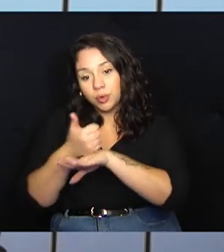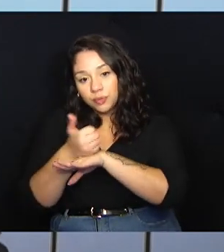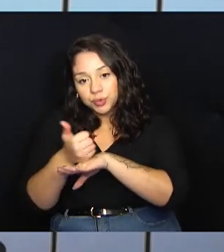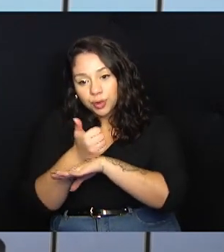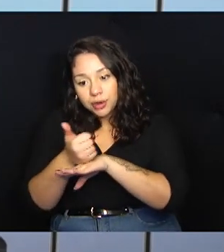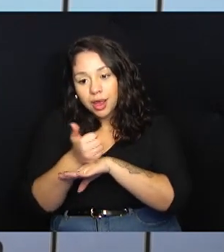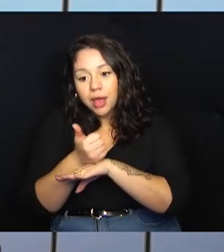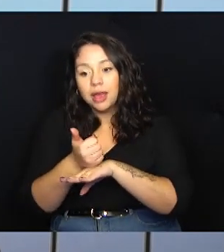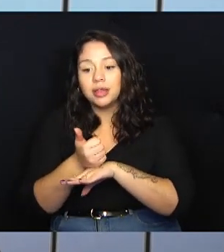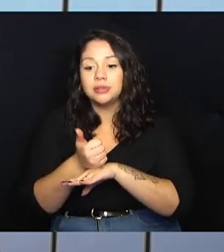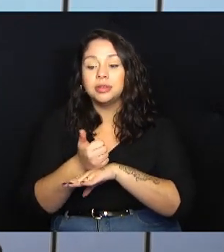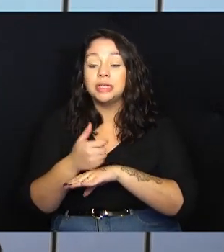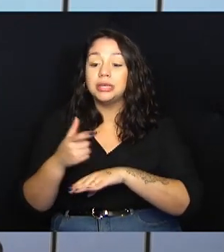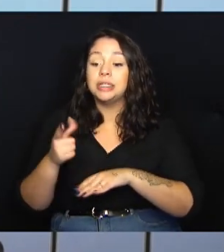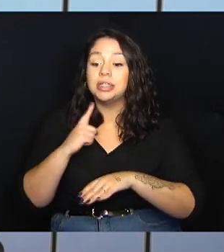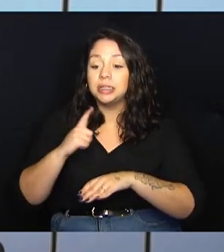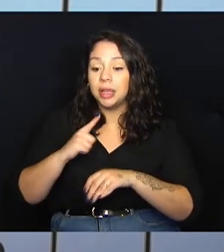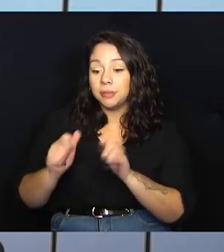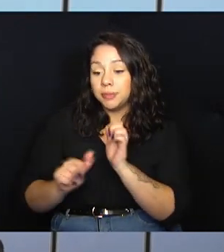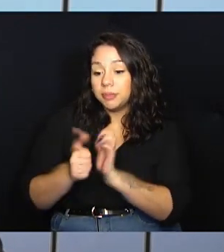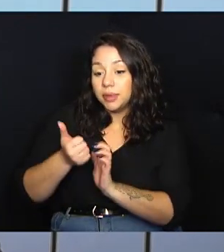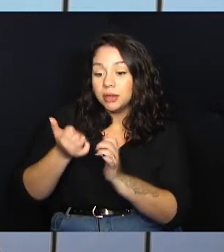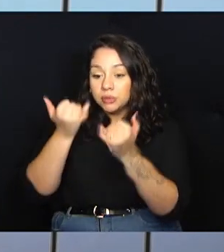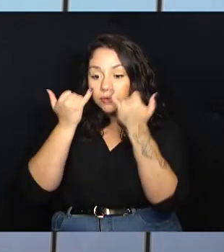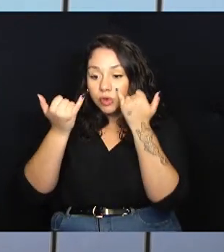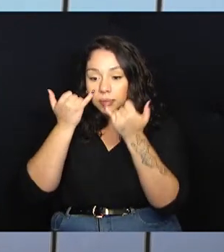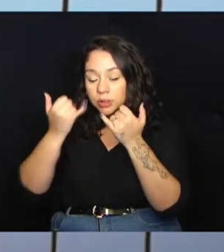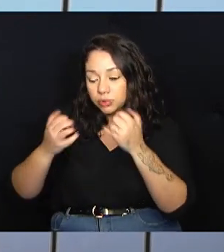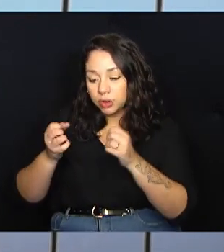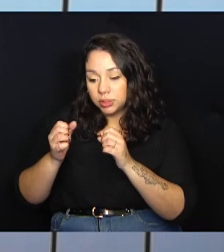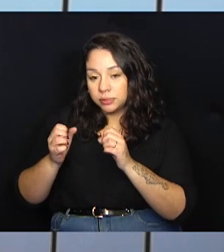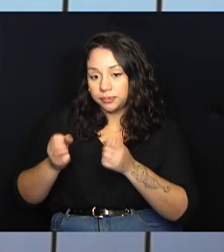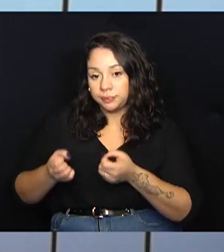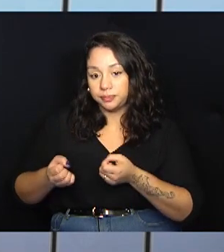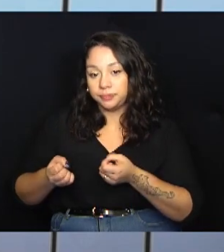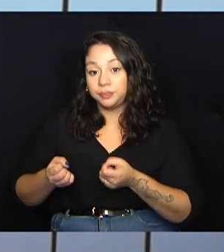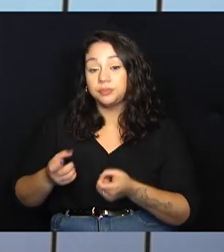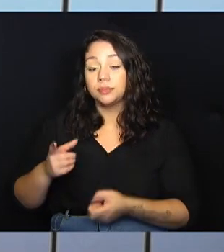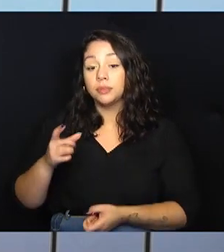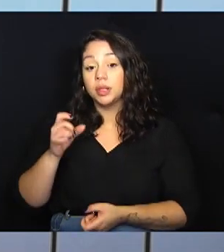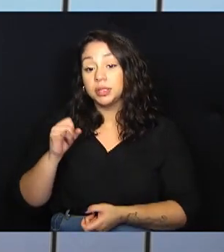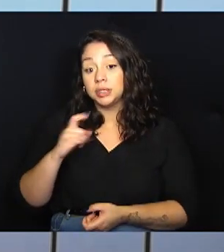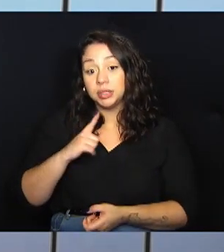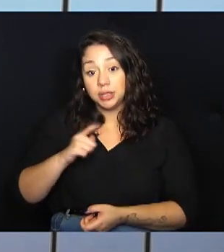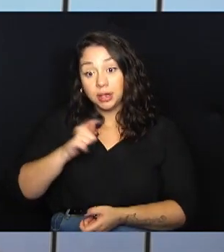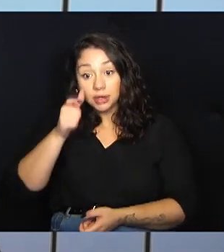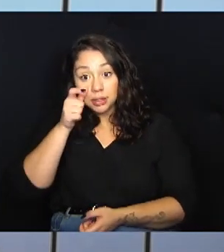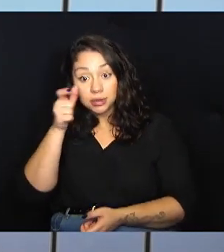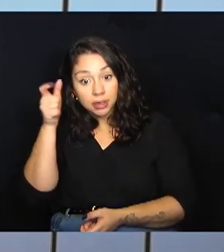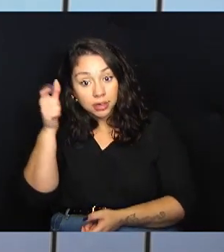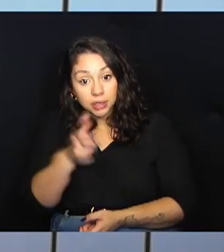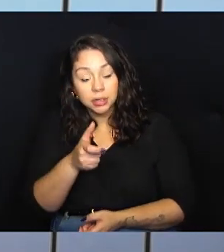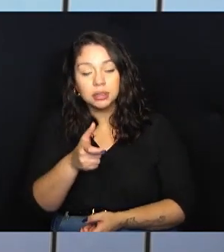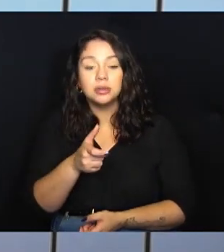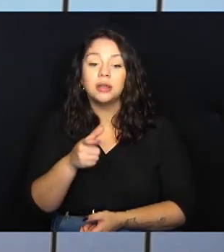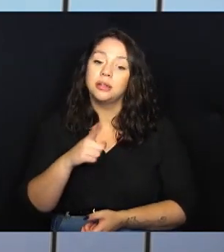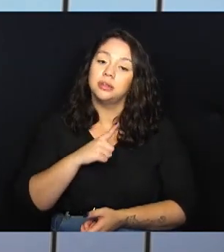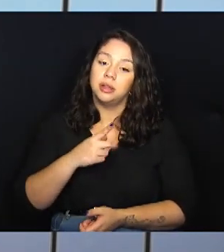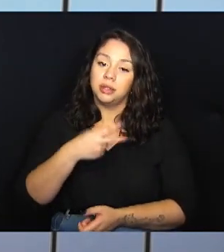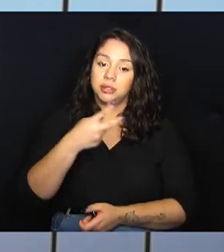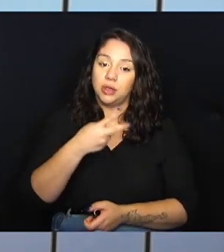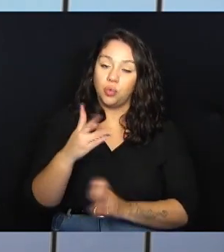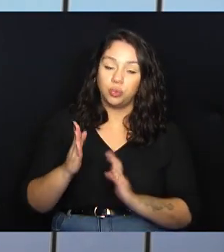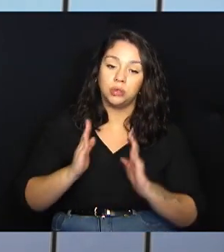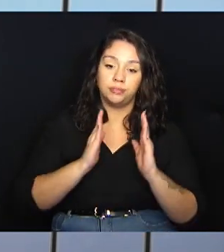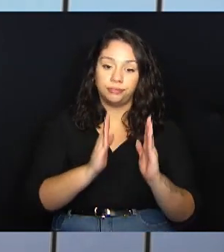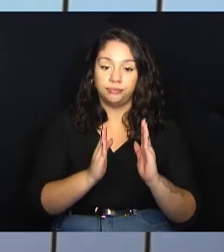eles vão dar as primeiras informações. A pessoa realmente mantendo o interesse, ela vai para a segunda etapa,